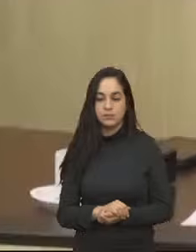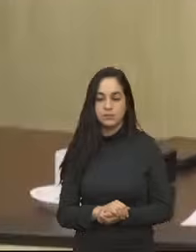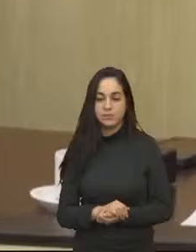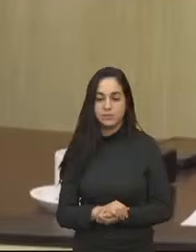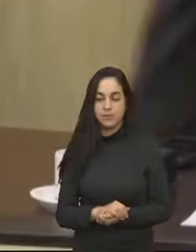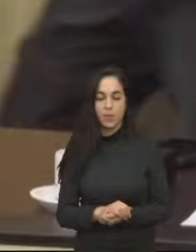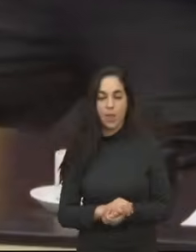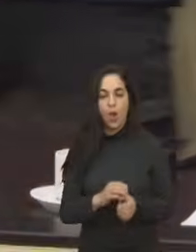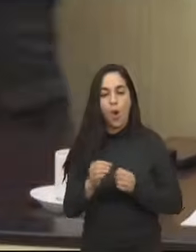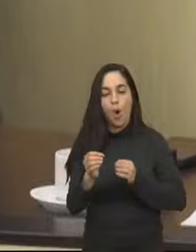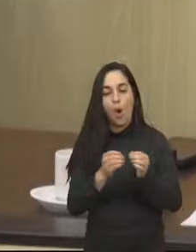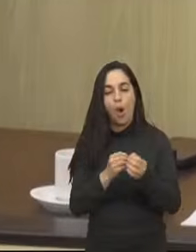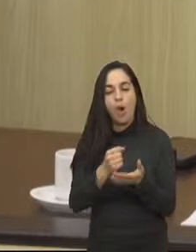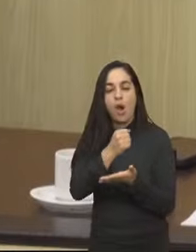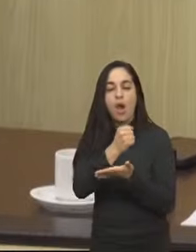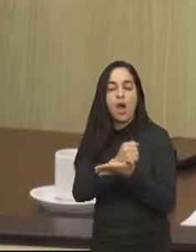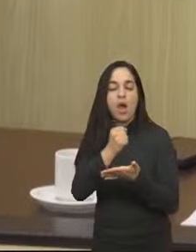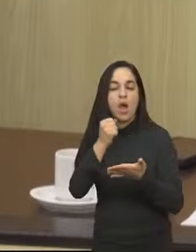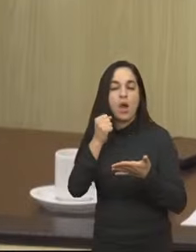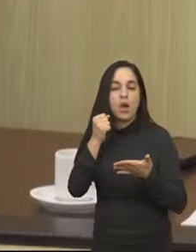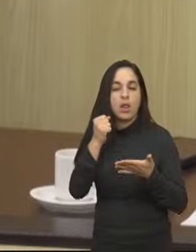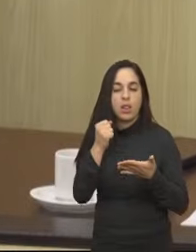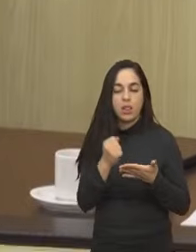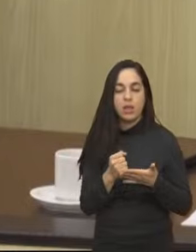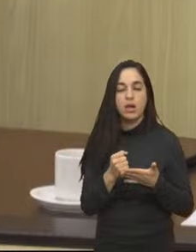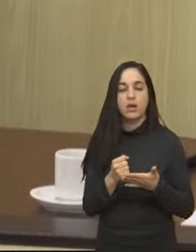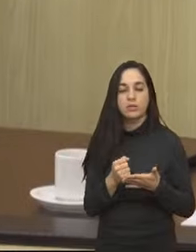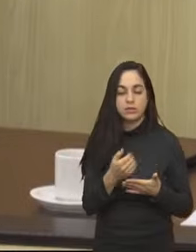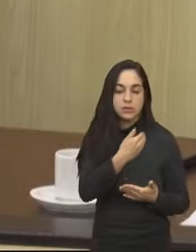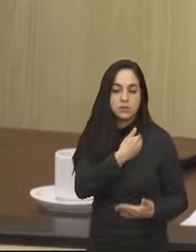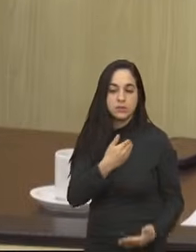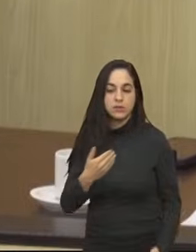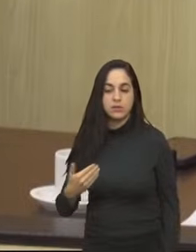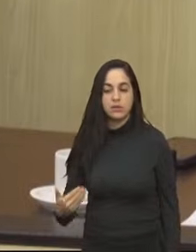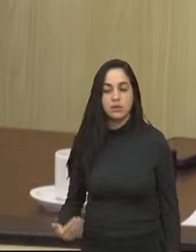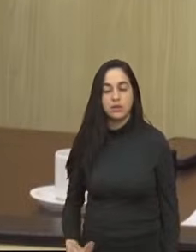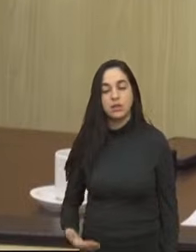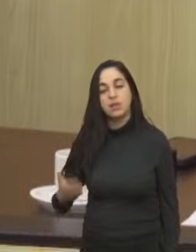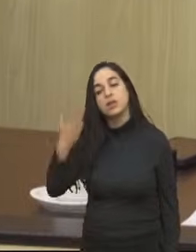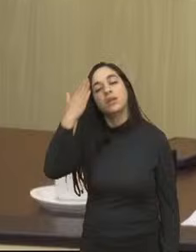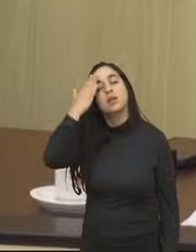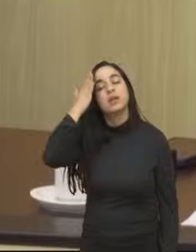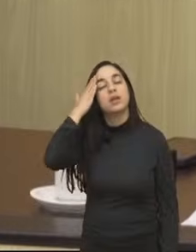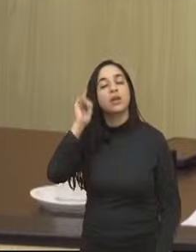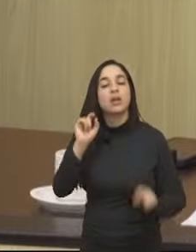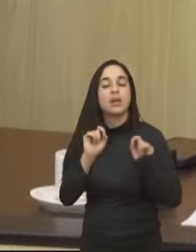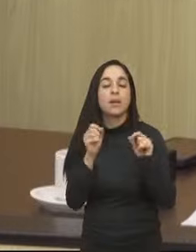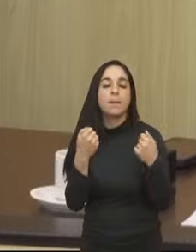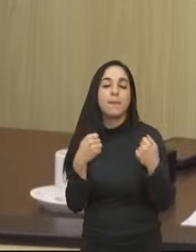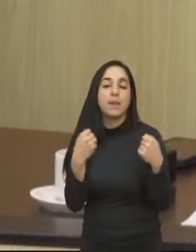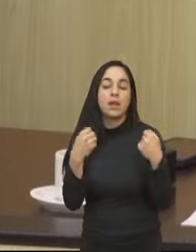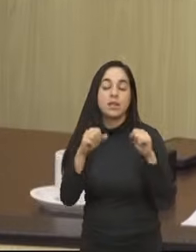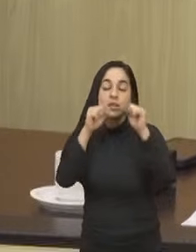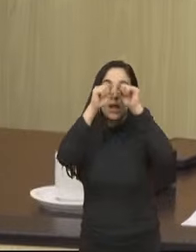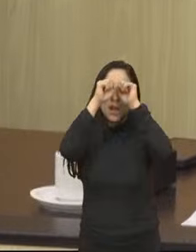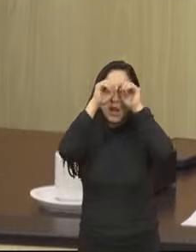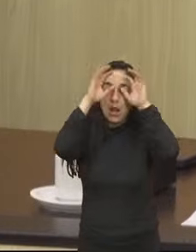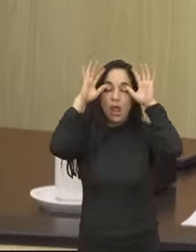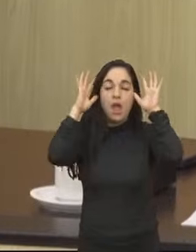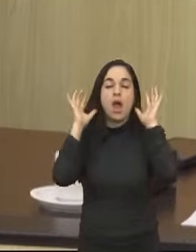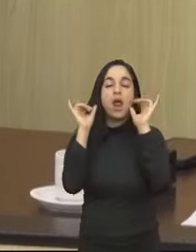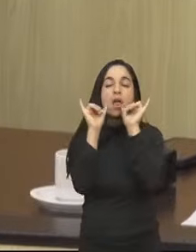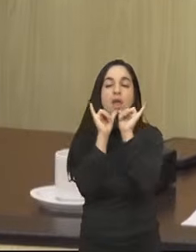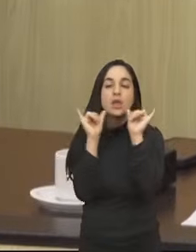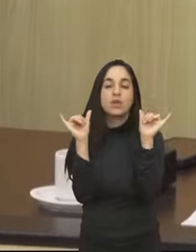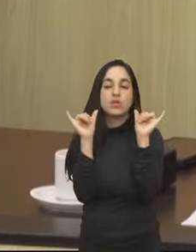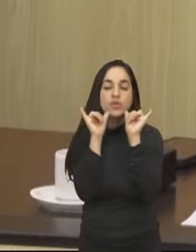obras e contratos firmados pelo Poder Executivo, considerando a necessidade de se garantir transparência e plena